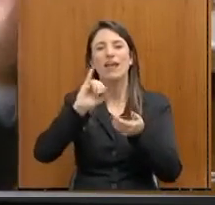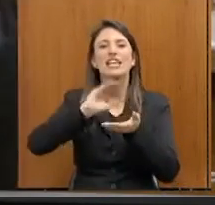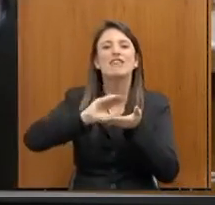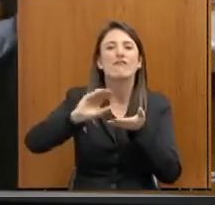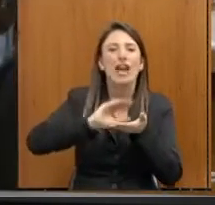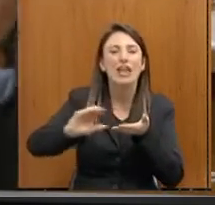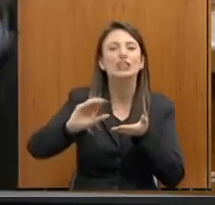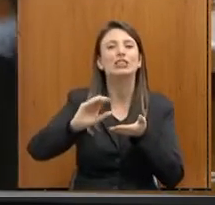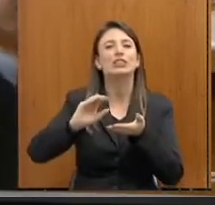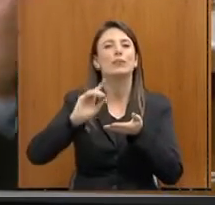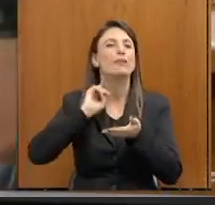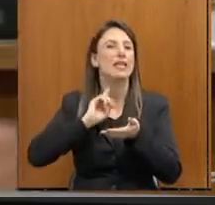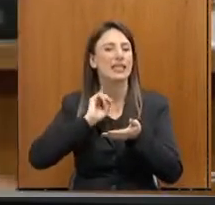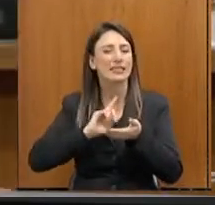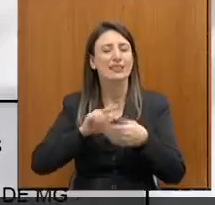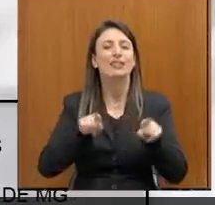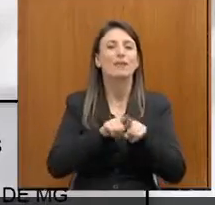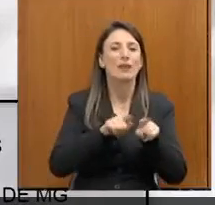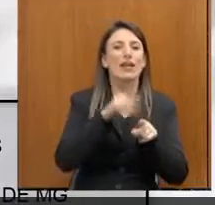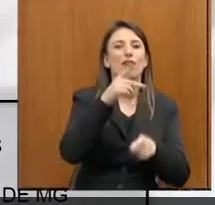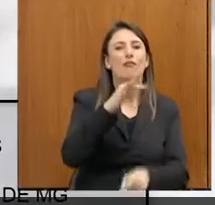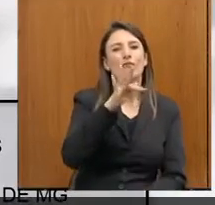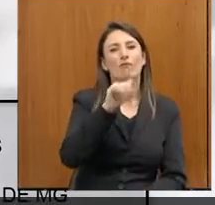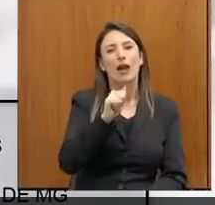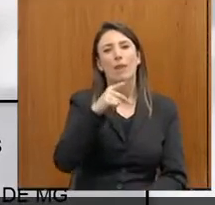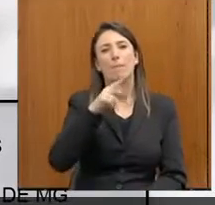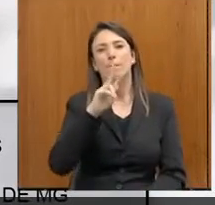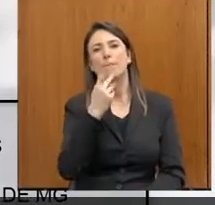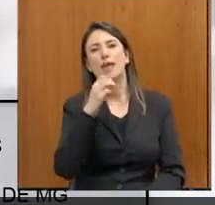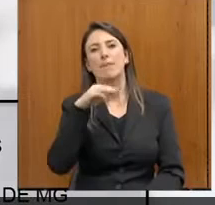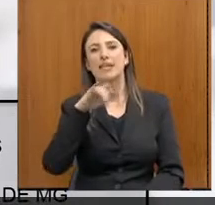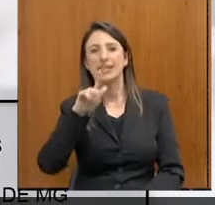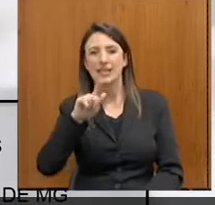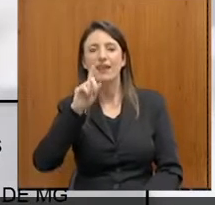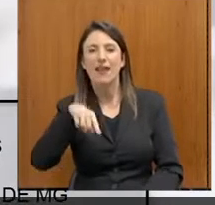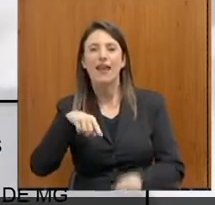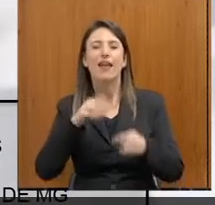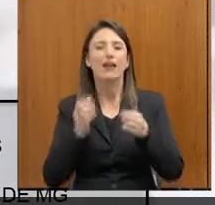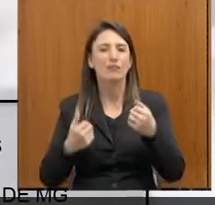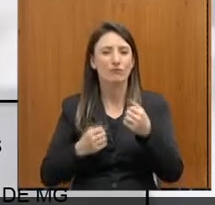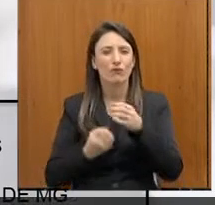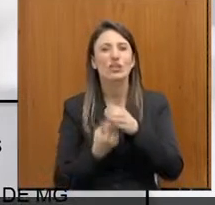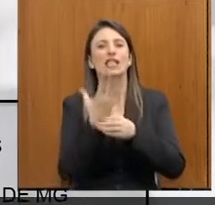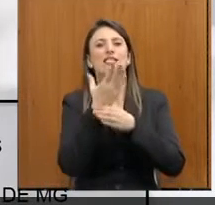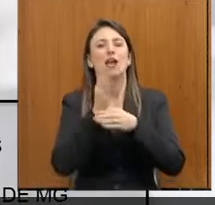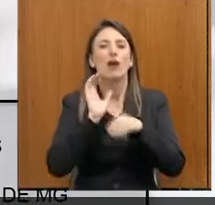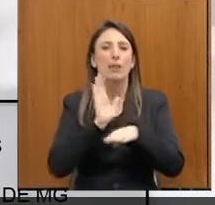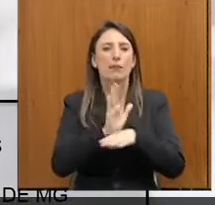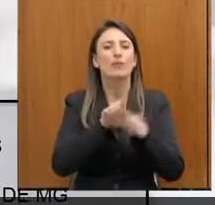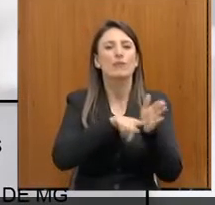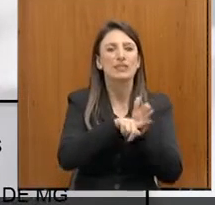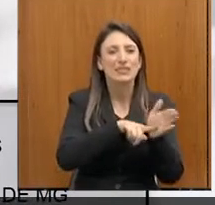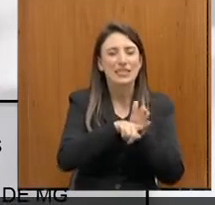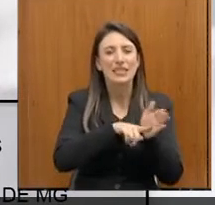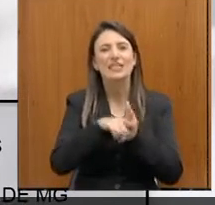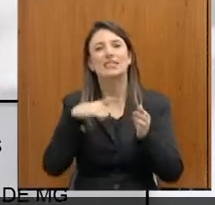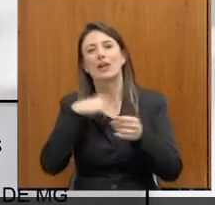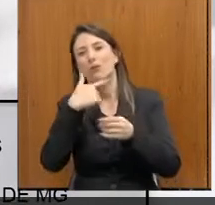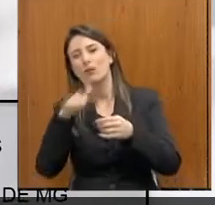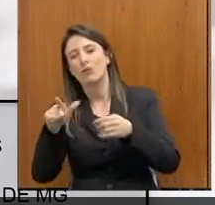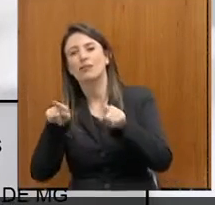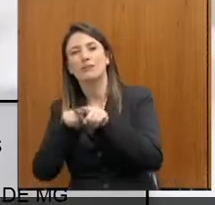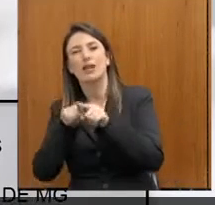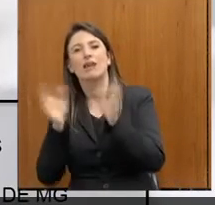a nossa querida fapemig Fundação de Apoio à pesquisa o ID no instituto de desenvolvimento do Norte e Nordeste agência